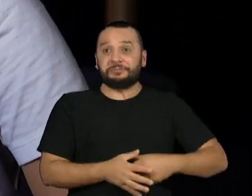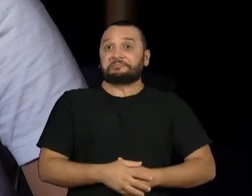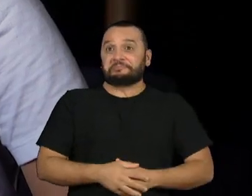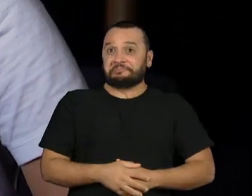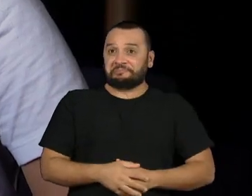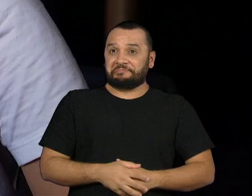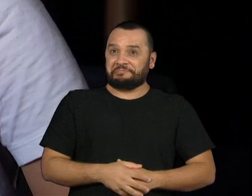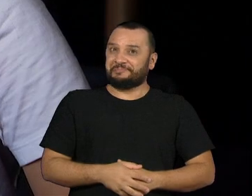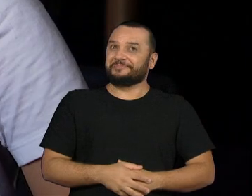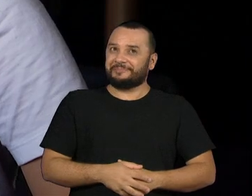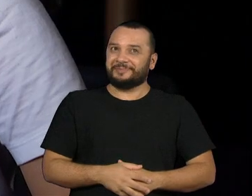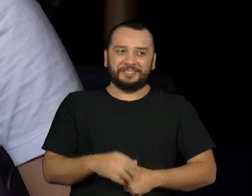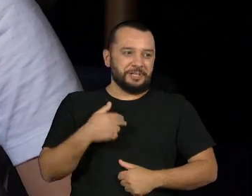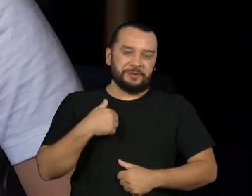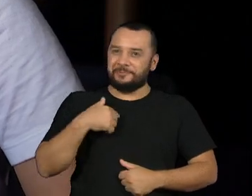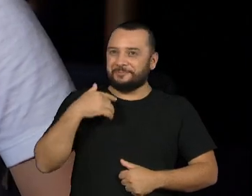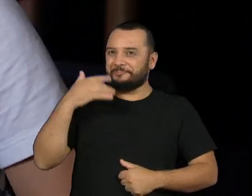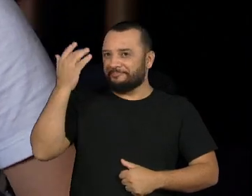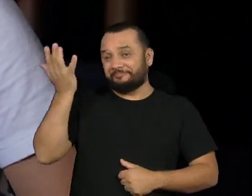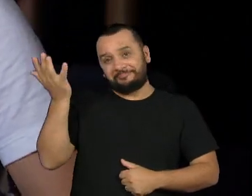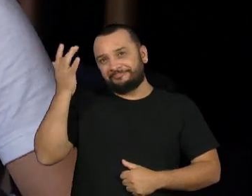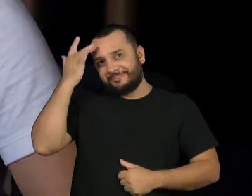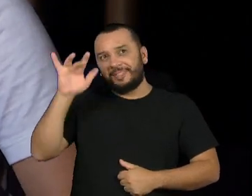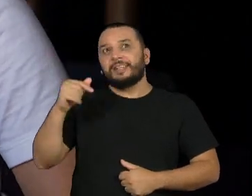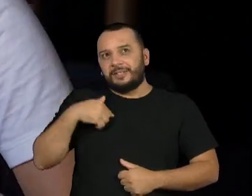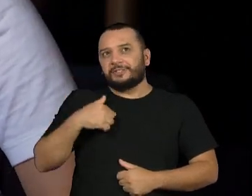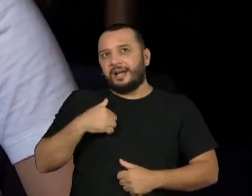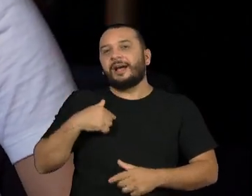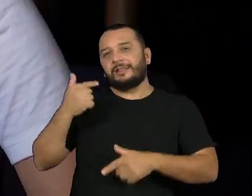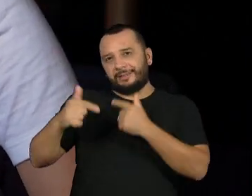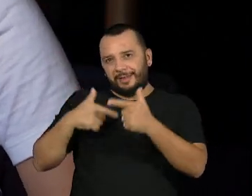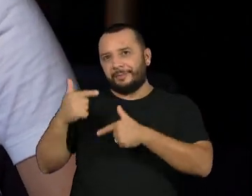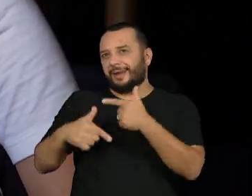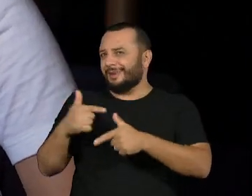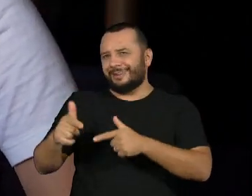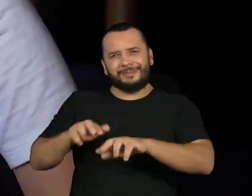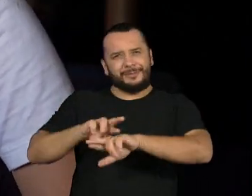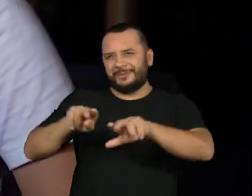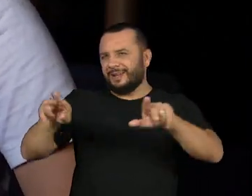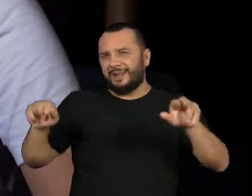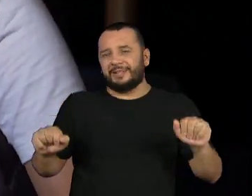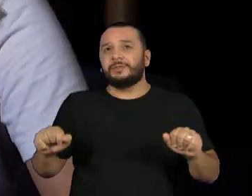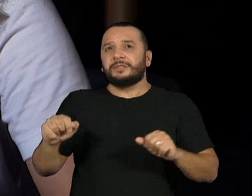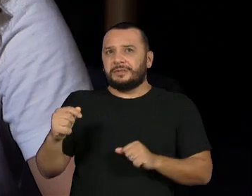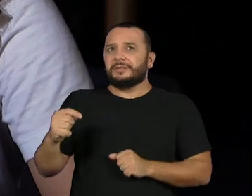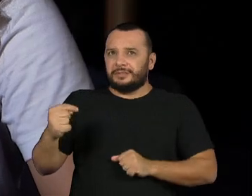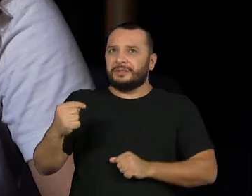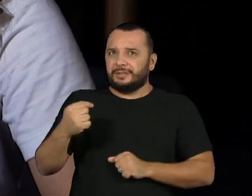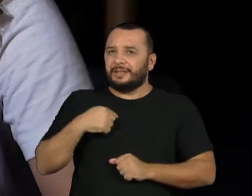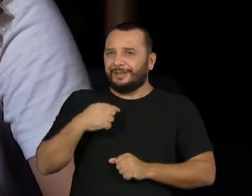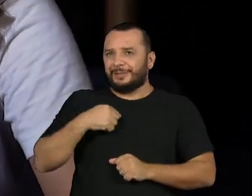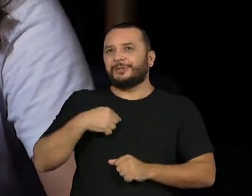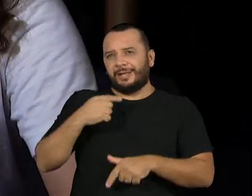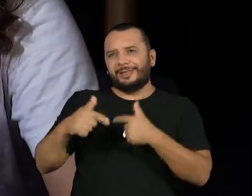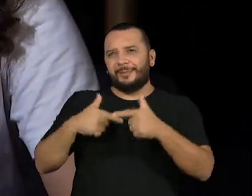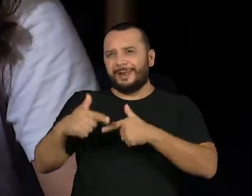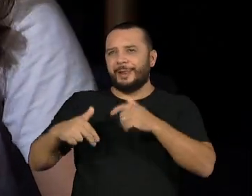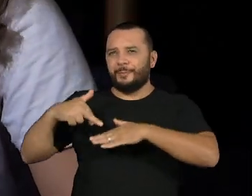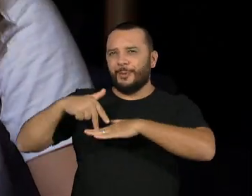Puxa, essa é nova. Eu já fiz muitos bicos de coisas que eu nunca imaginei fazer. Recentemente eu fiz bico de modelo, por exemplo.